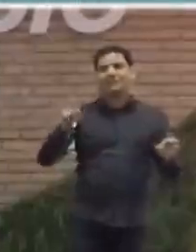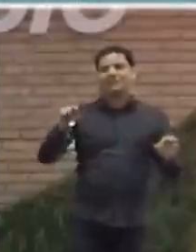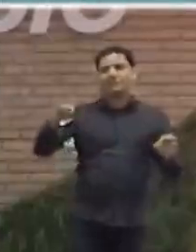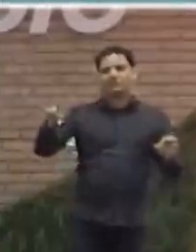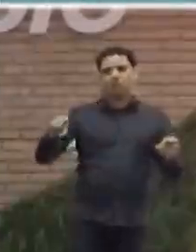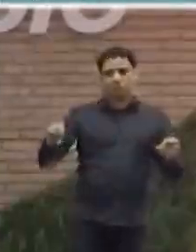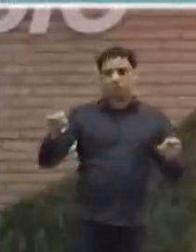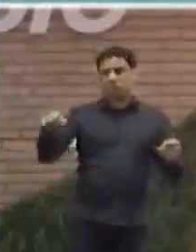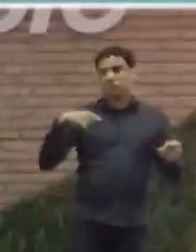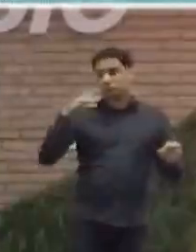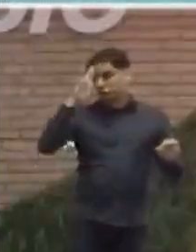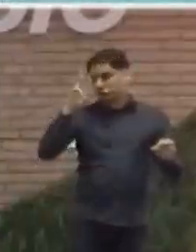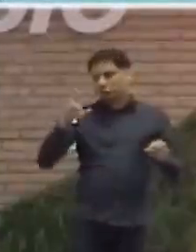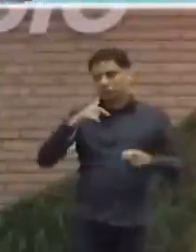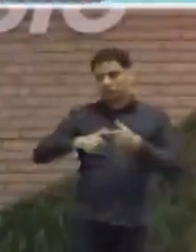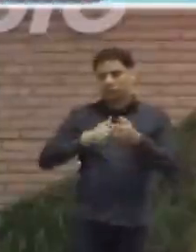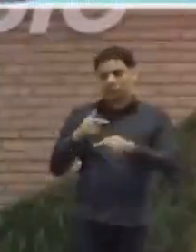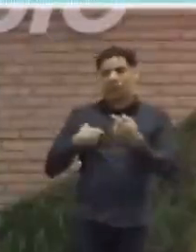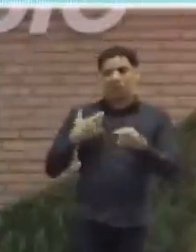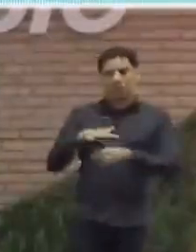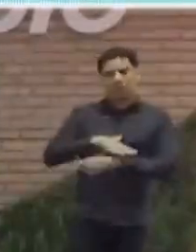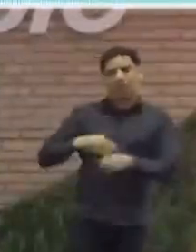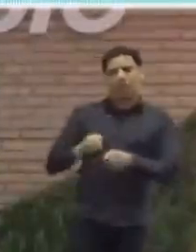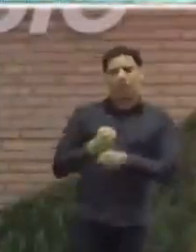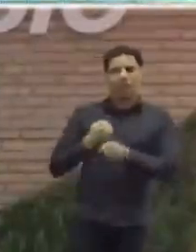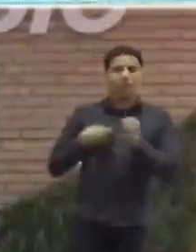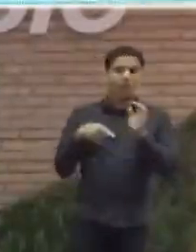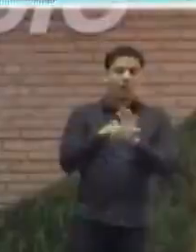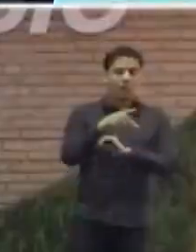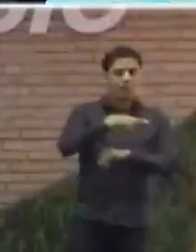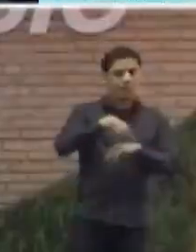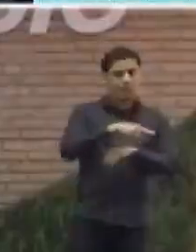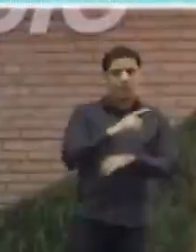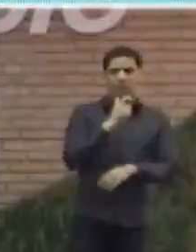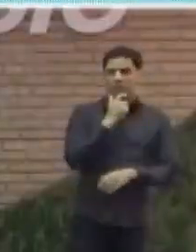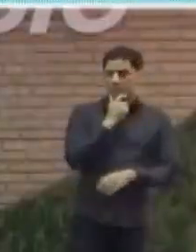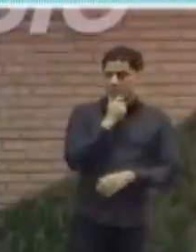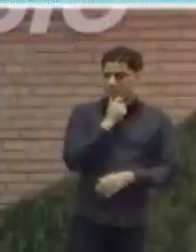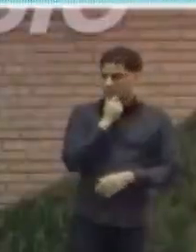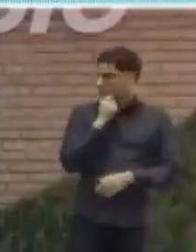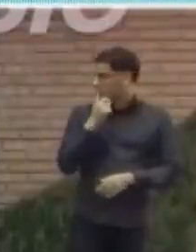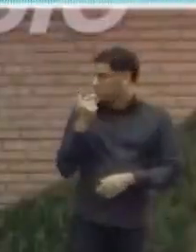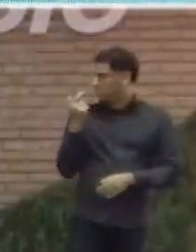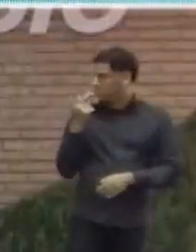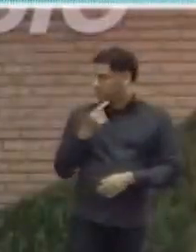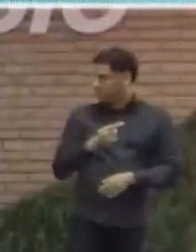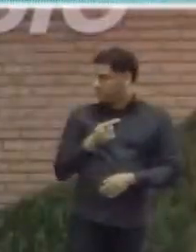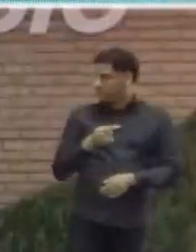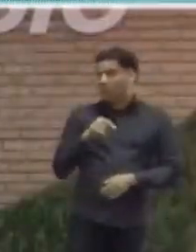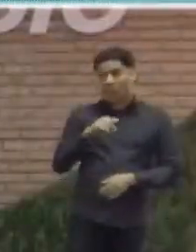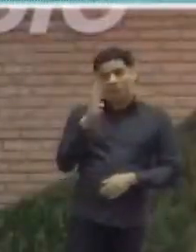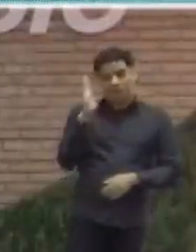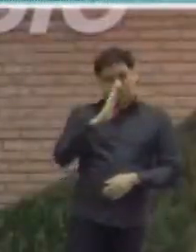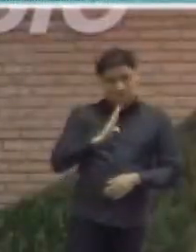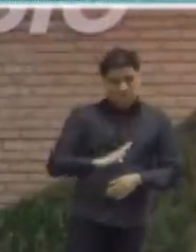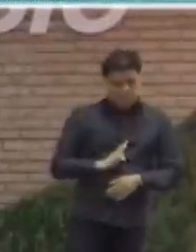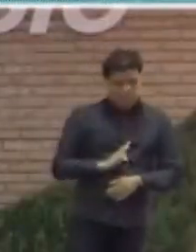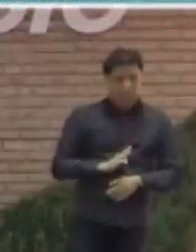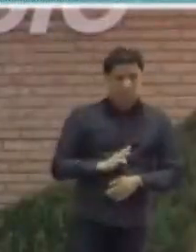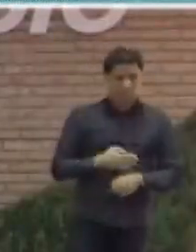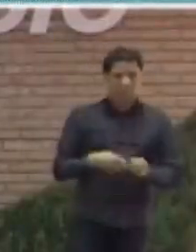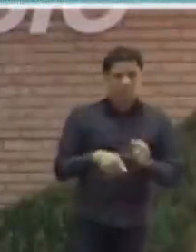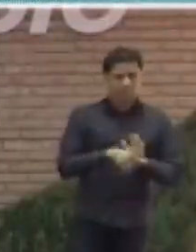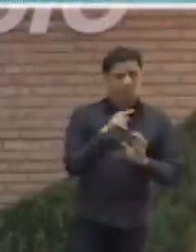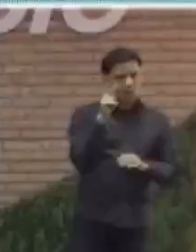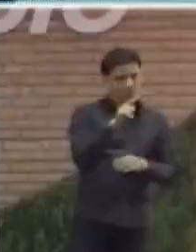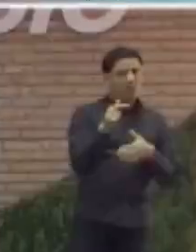de operações da Mace Construction na Grã-Bretanha. Ela é brasileira e está lá agora nesse